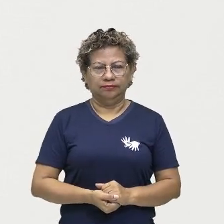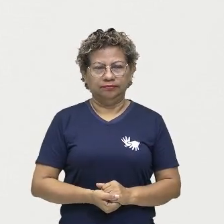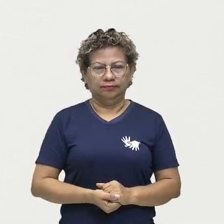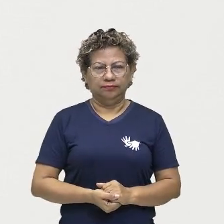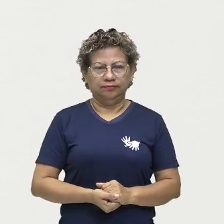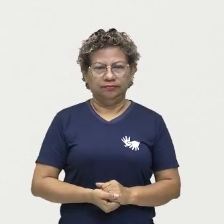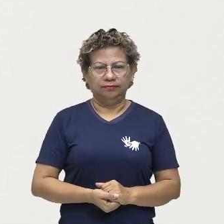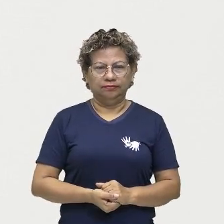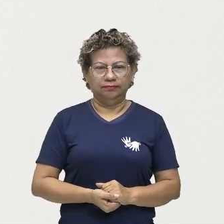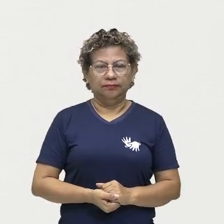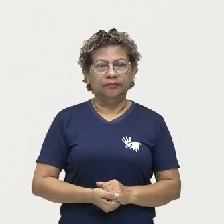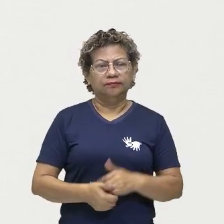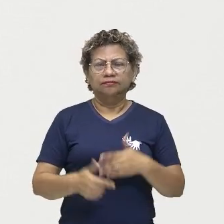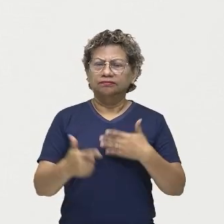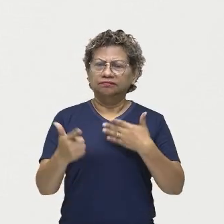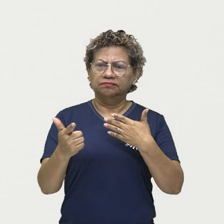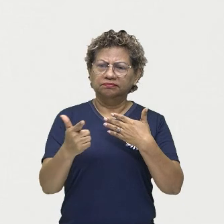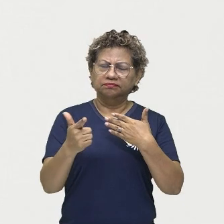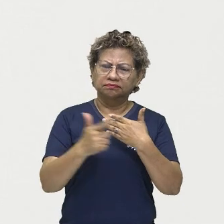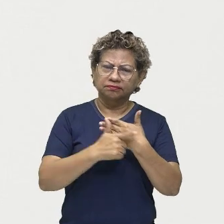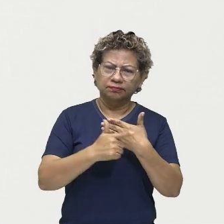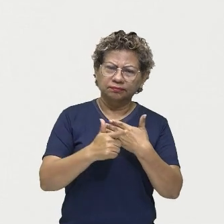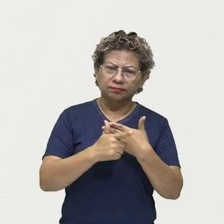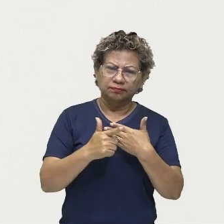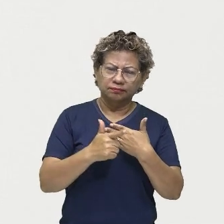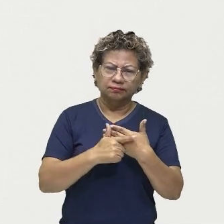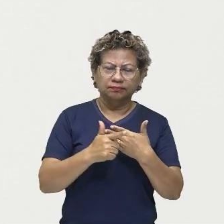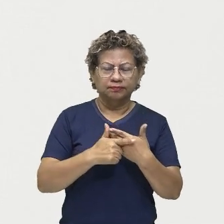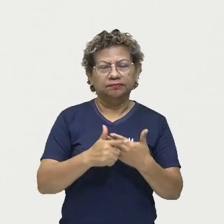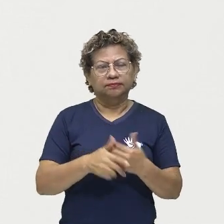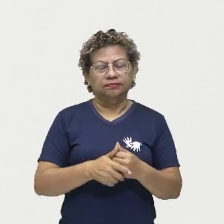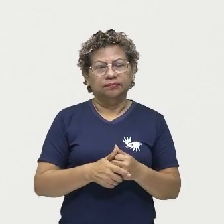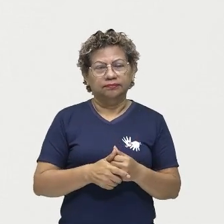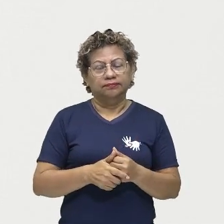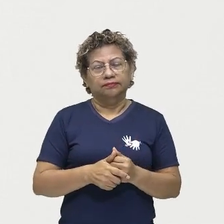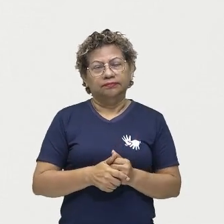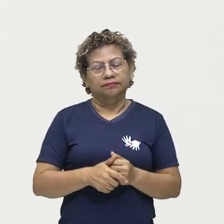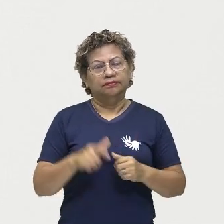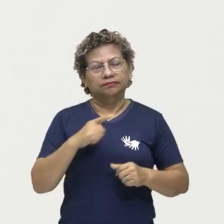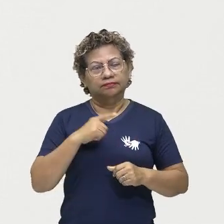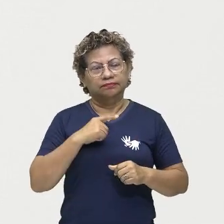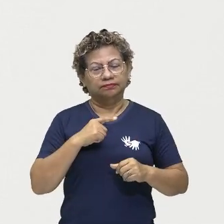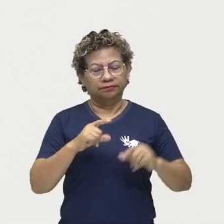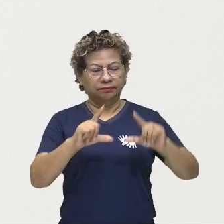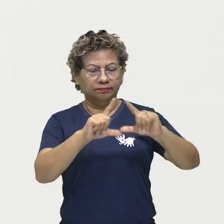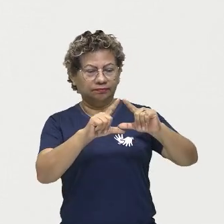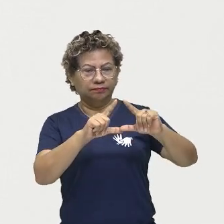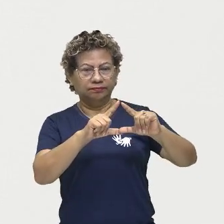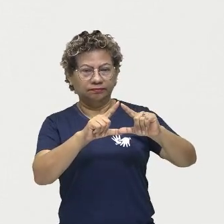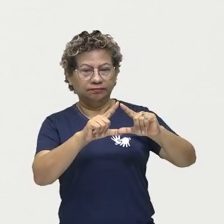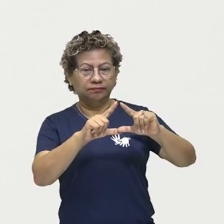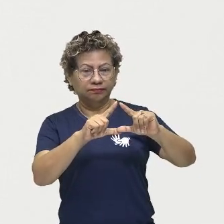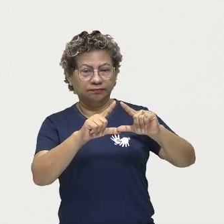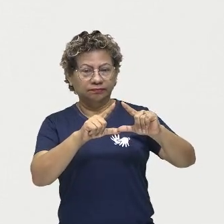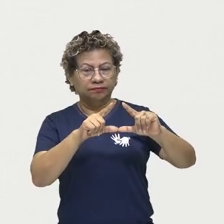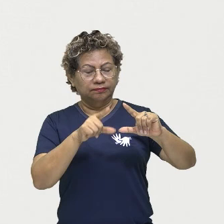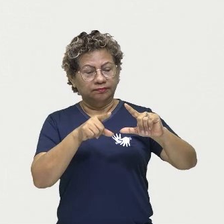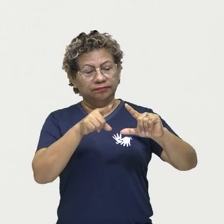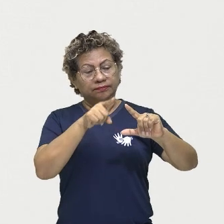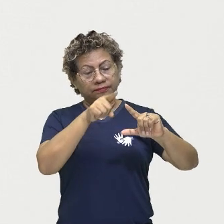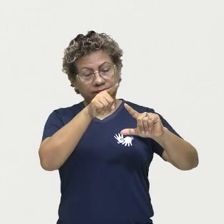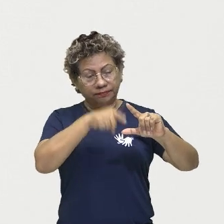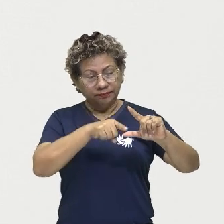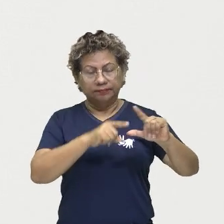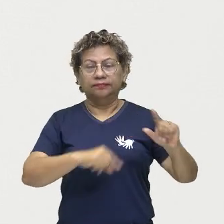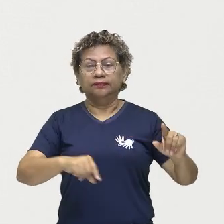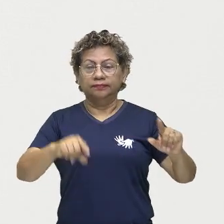um pedaço de papel tem a forma de um triângulo equilátero de lado igual a 7 centímetros. Então, ó,